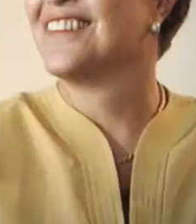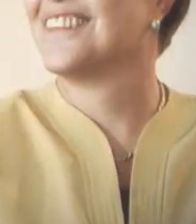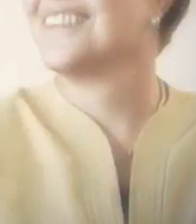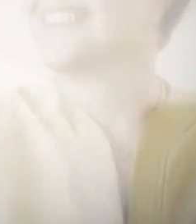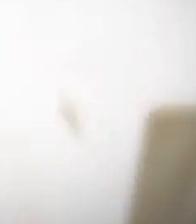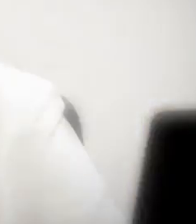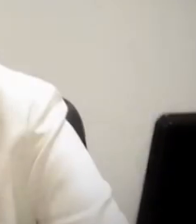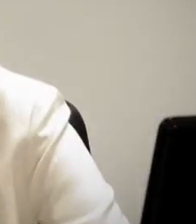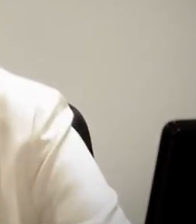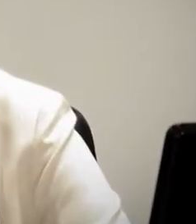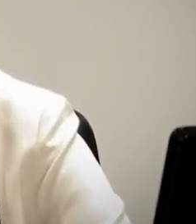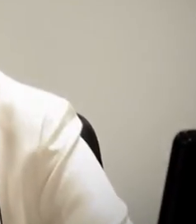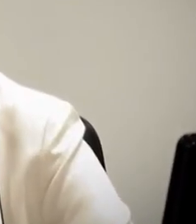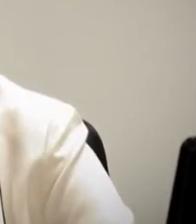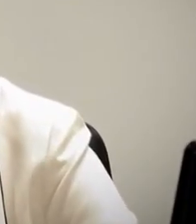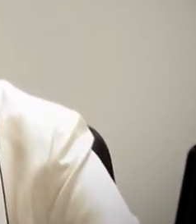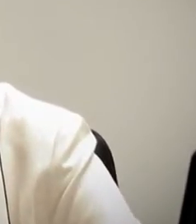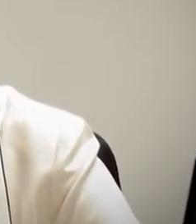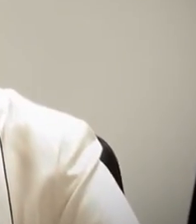o